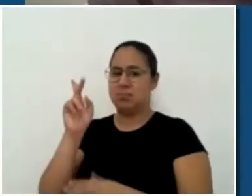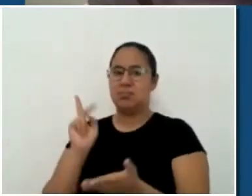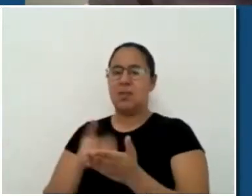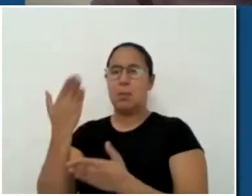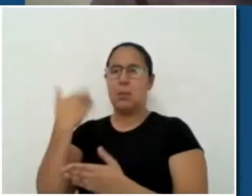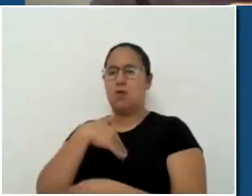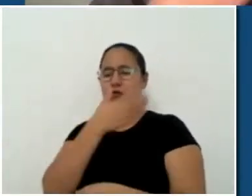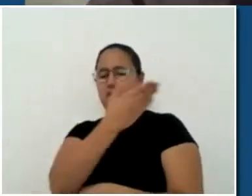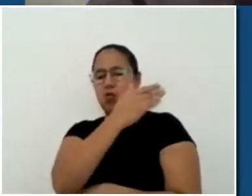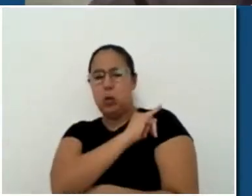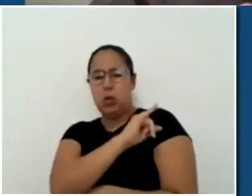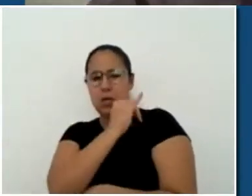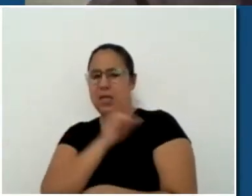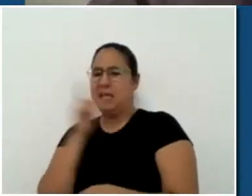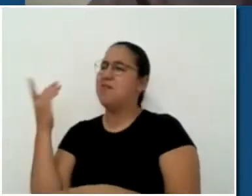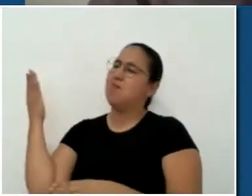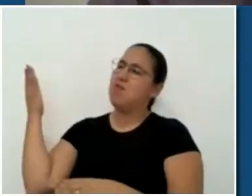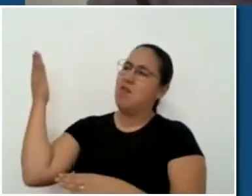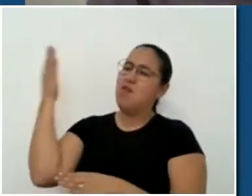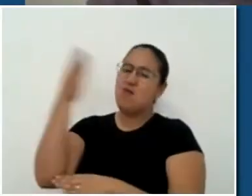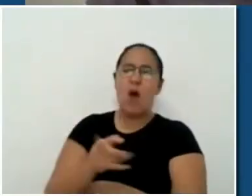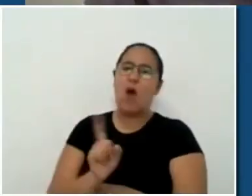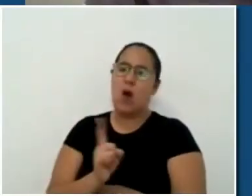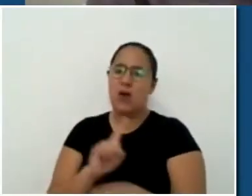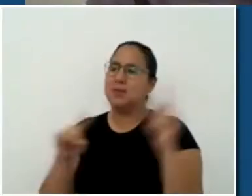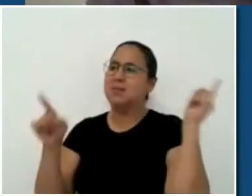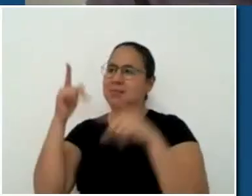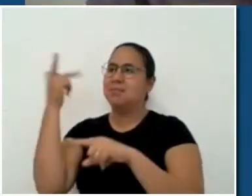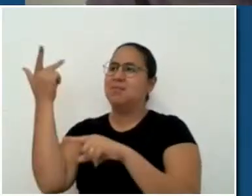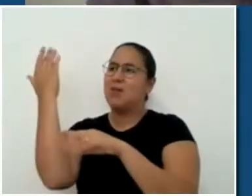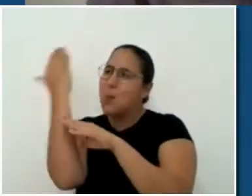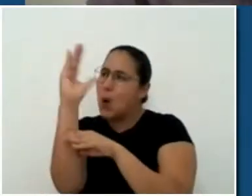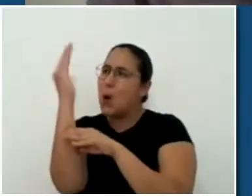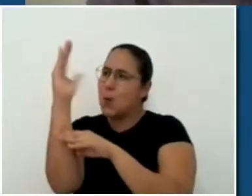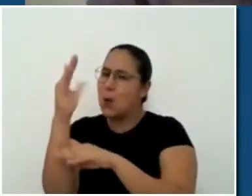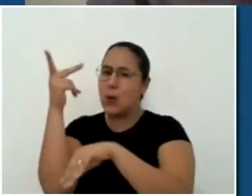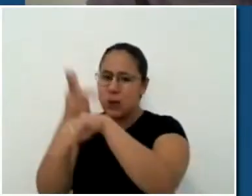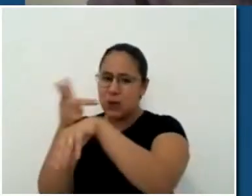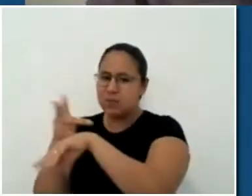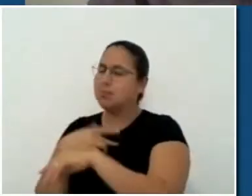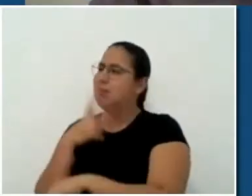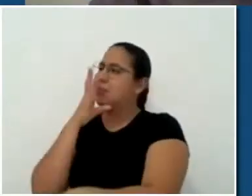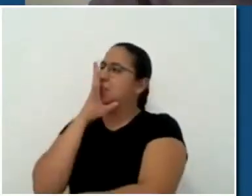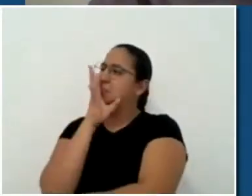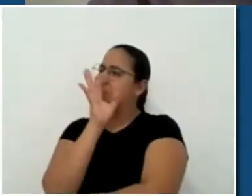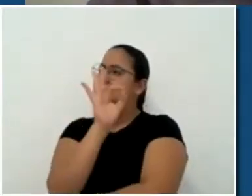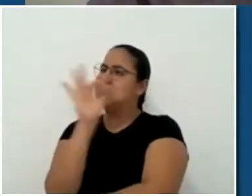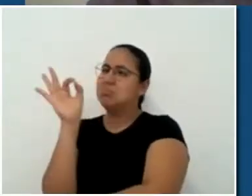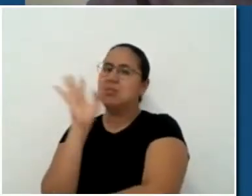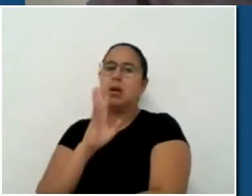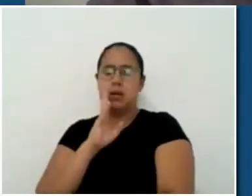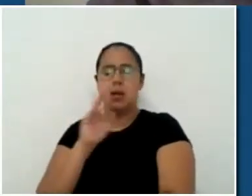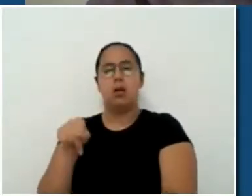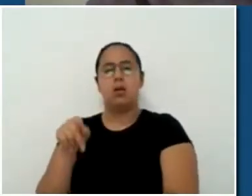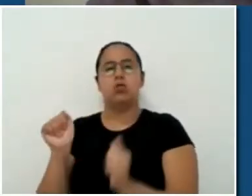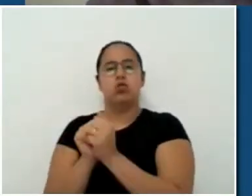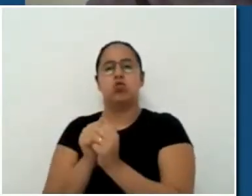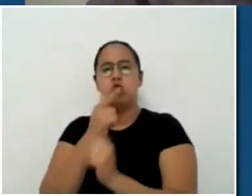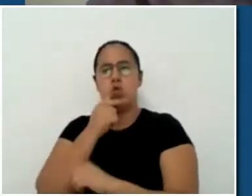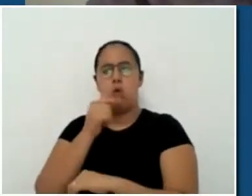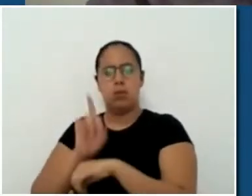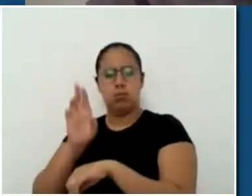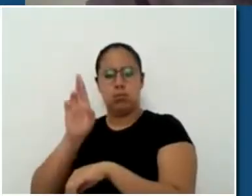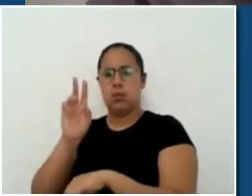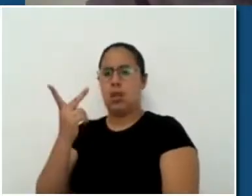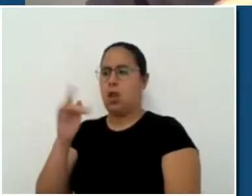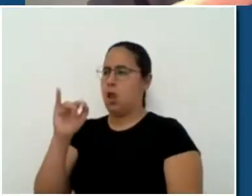com a Grazi, doutor Gadia, todo mundo, né? Na palestra que o senhor fez também, muito incrível, com o doutor Hélio, né? Então, vamos, de repente, a gente traz o